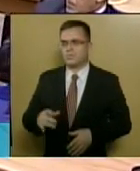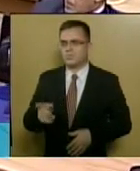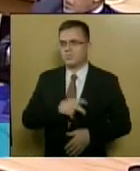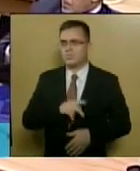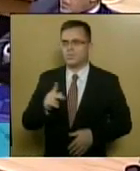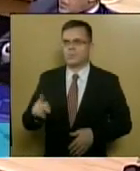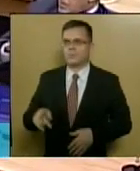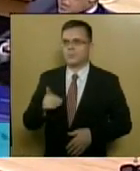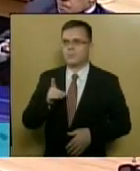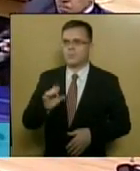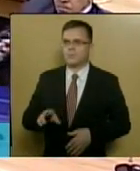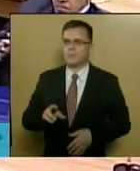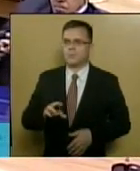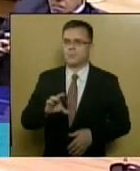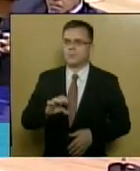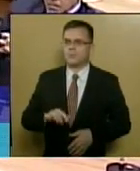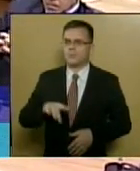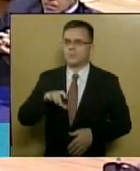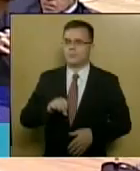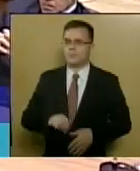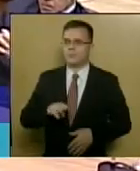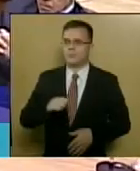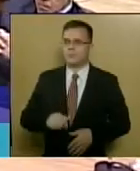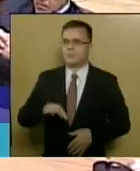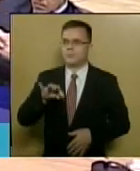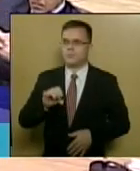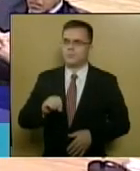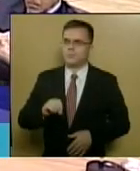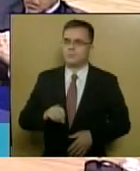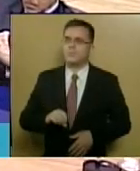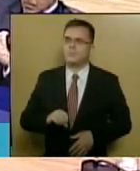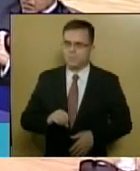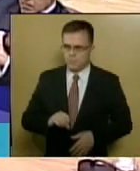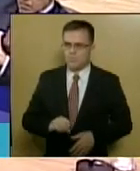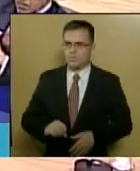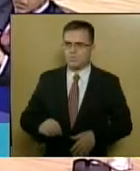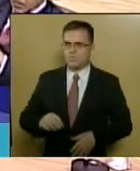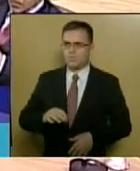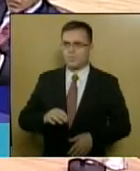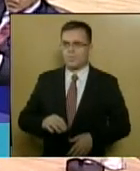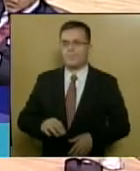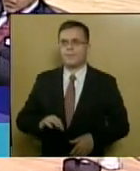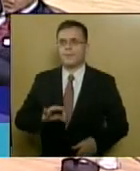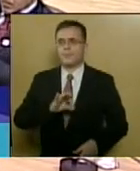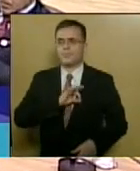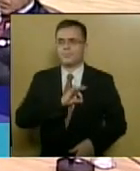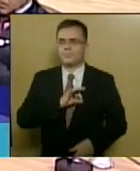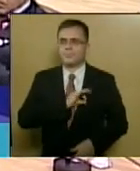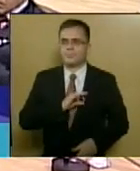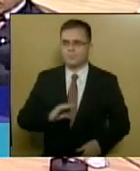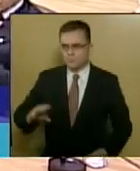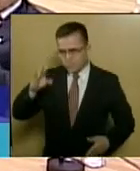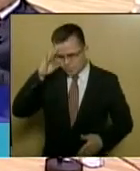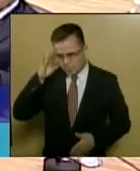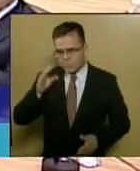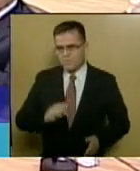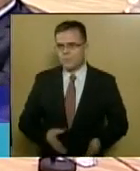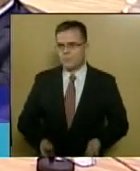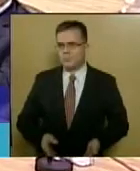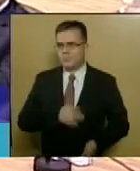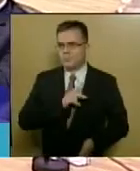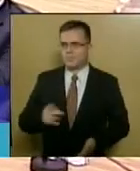professor doutor Carlos Alberto Garcia Leite, oficial da Reserva do Exército e vice-presidente da Sociedade da